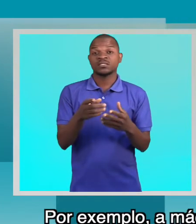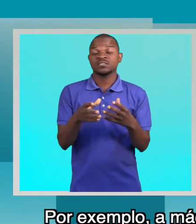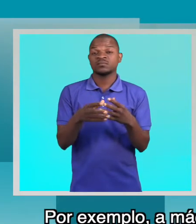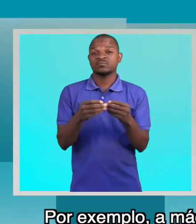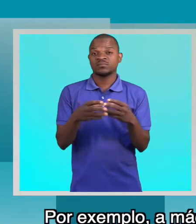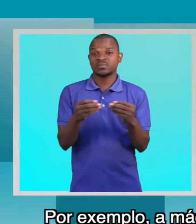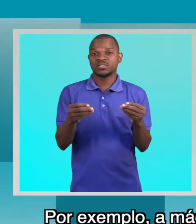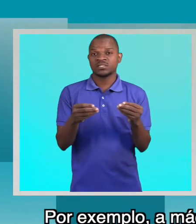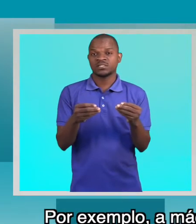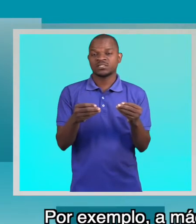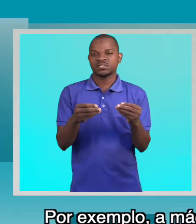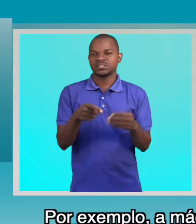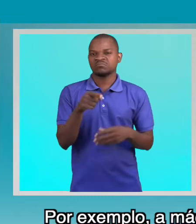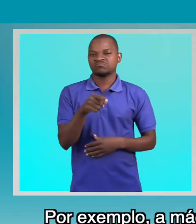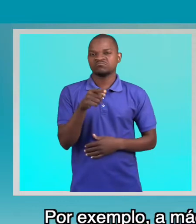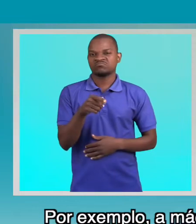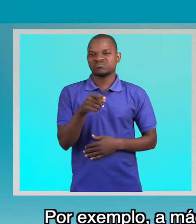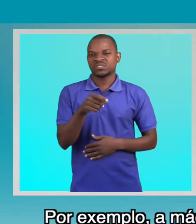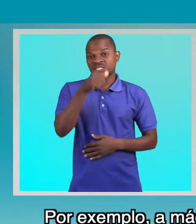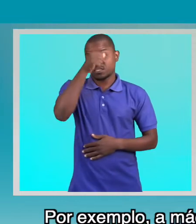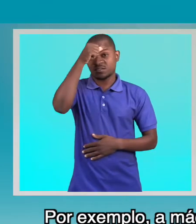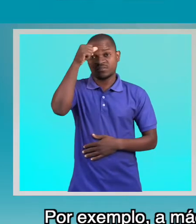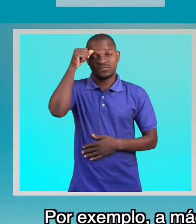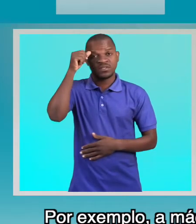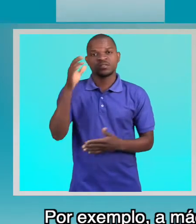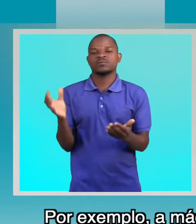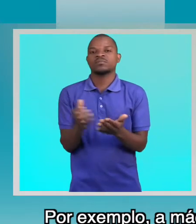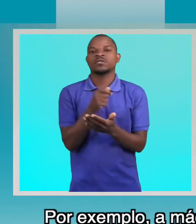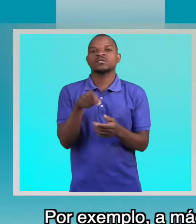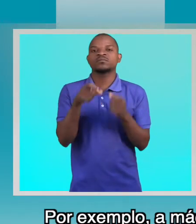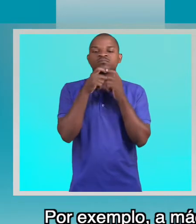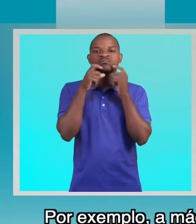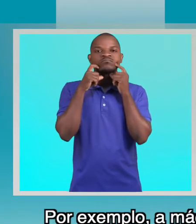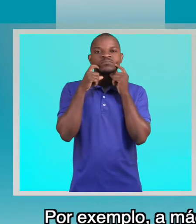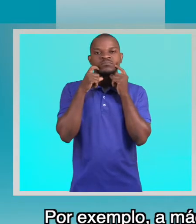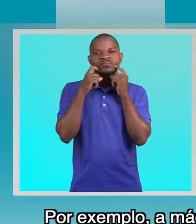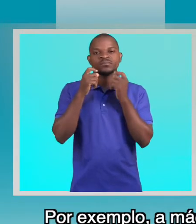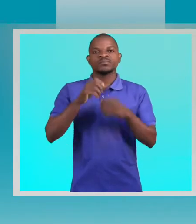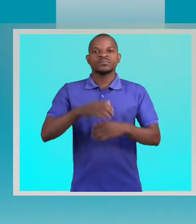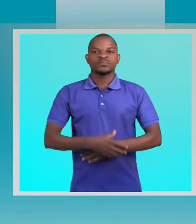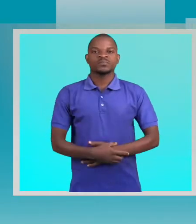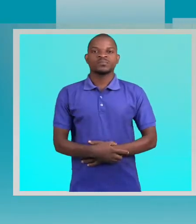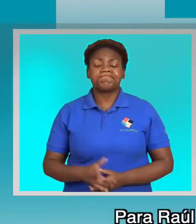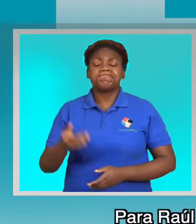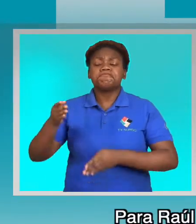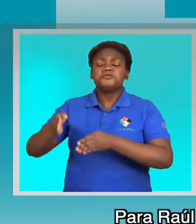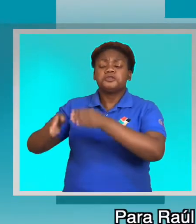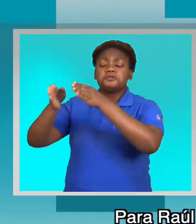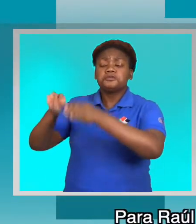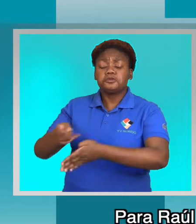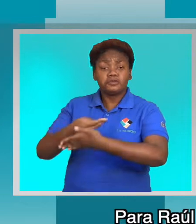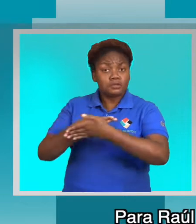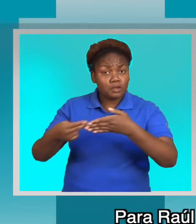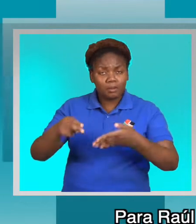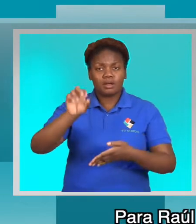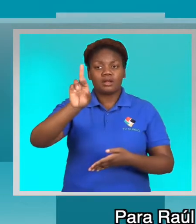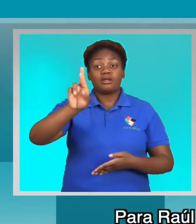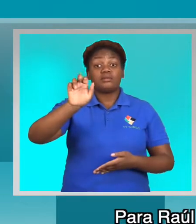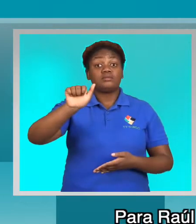Esse material claramente se encontra em Moçambique, mas se vê. Para Raul Stoi,